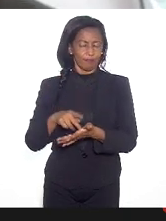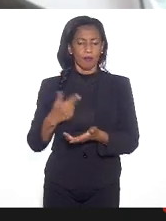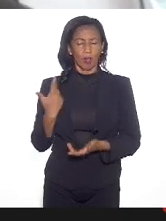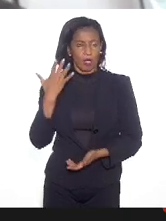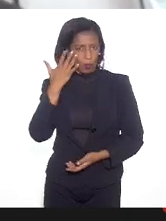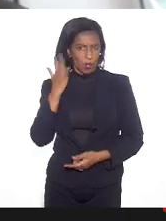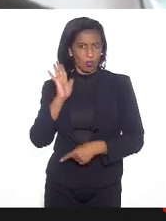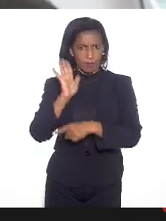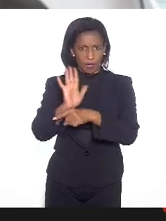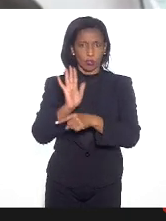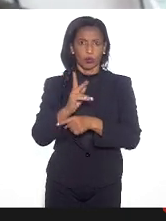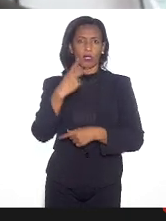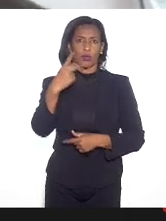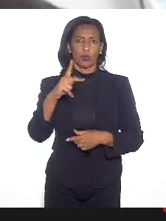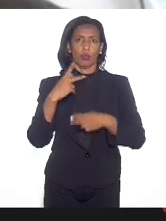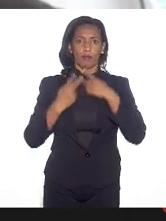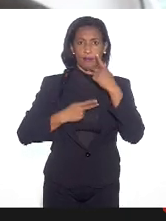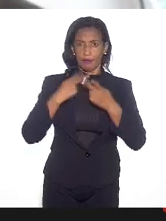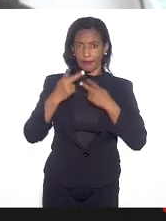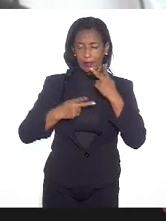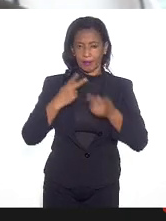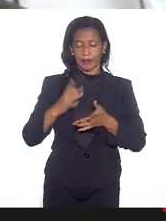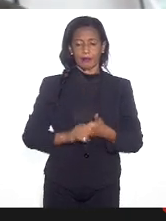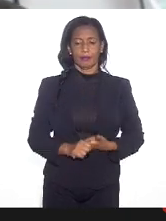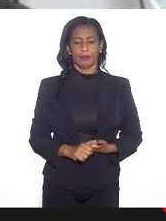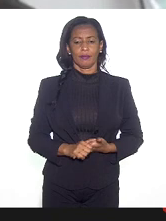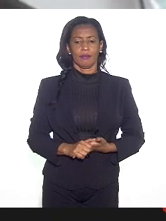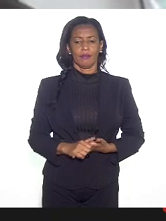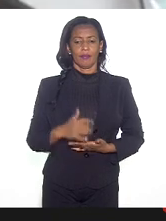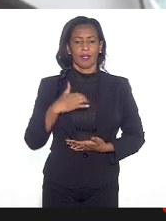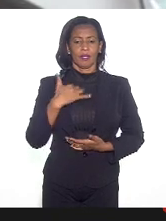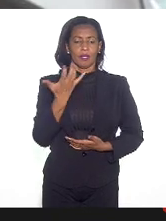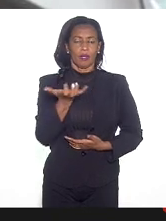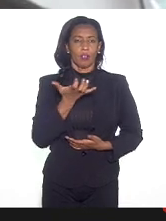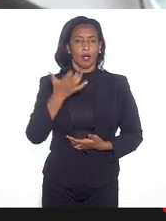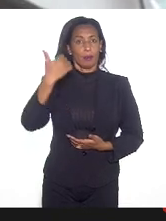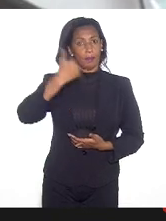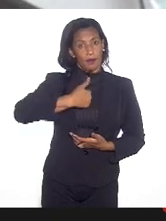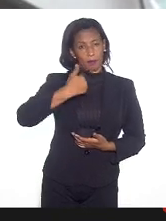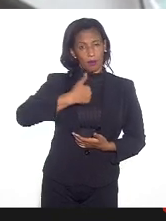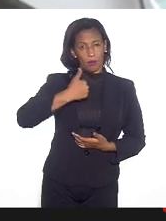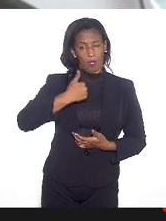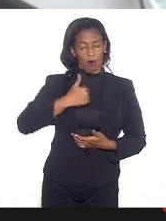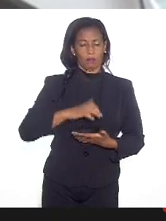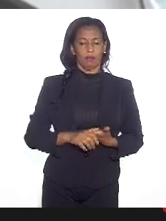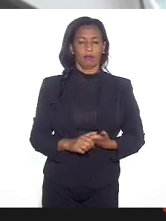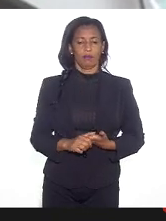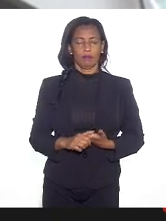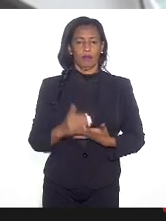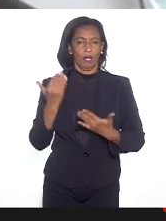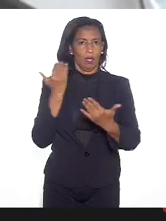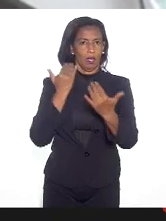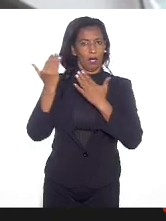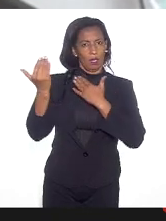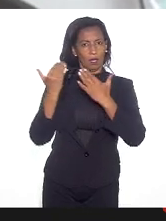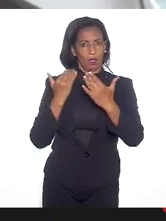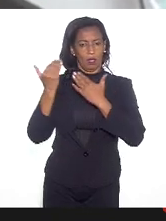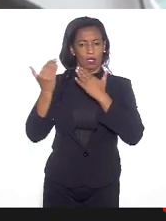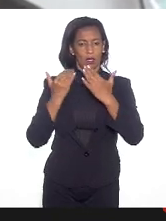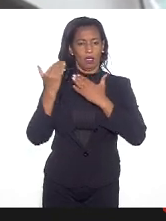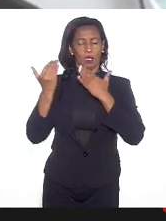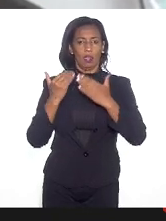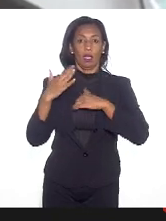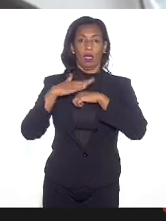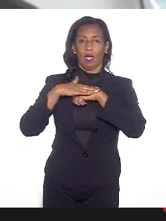contribuir com a fala inicial de Vossa Excelência. Eu quero, em primeiro lugar, deixar muito claro aqui a relação de carinho